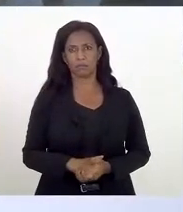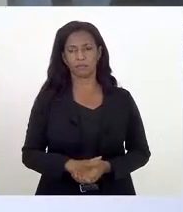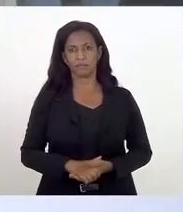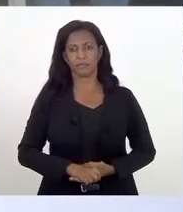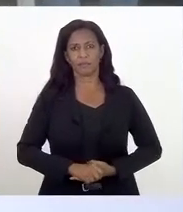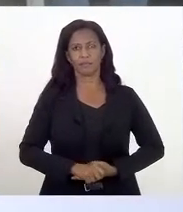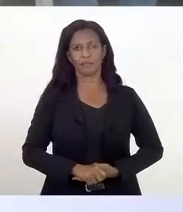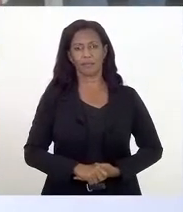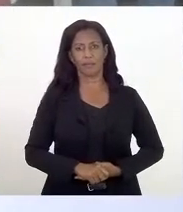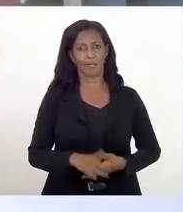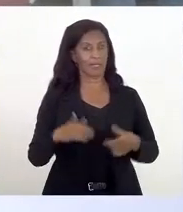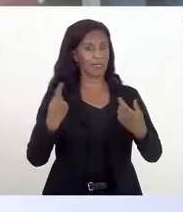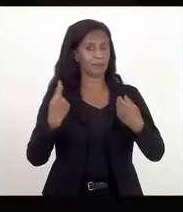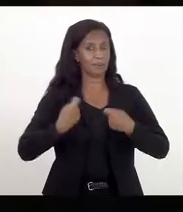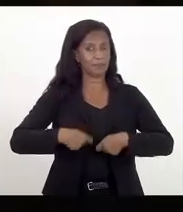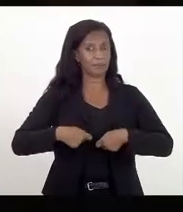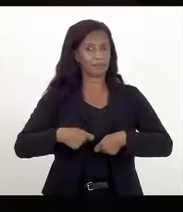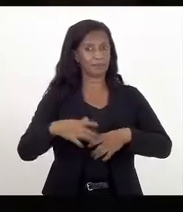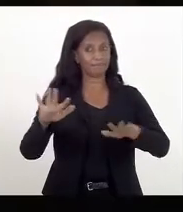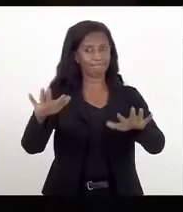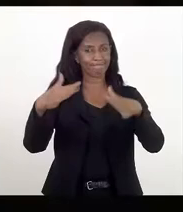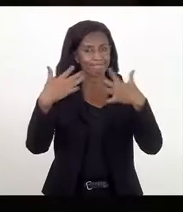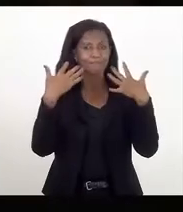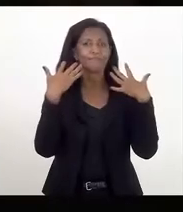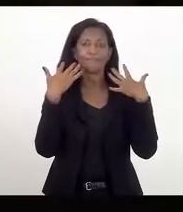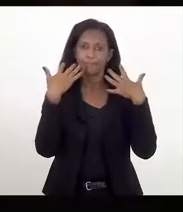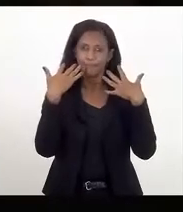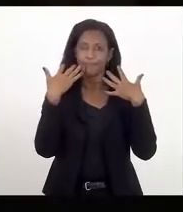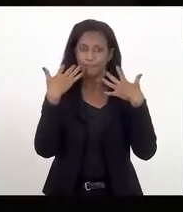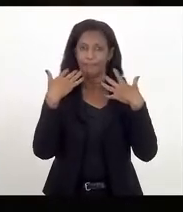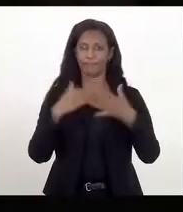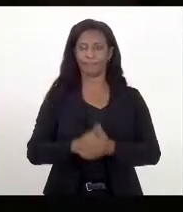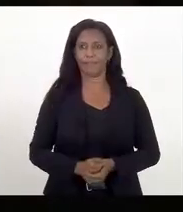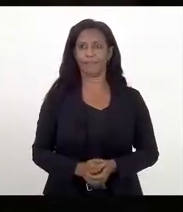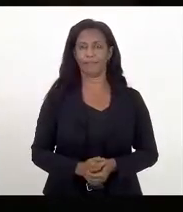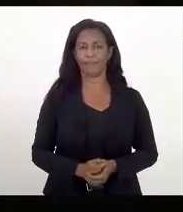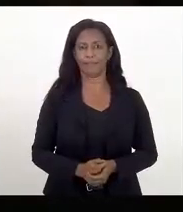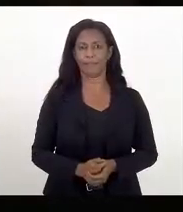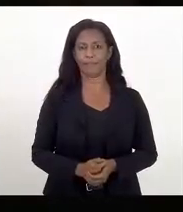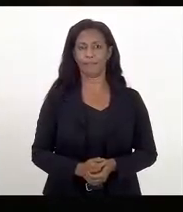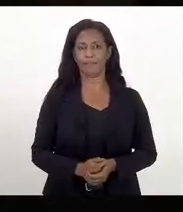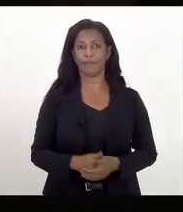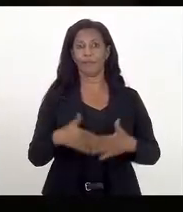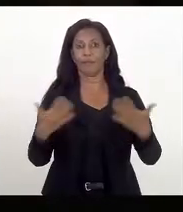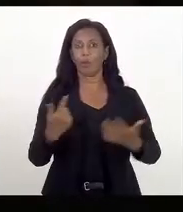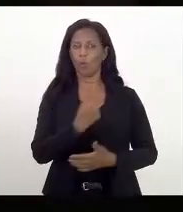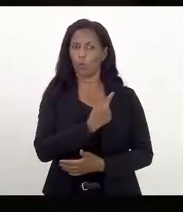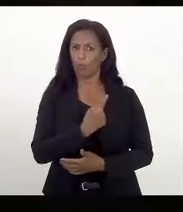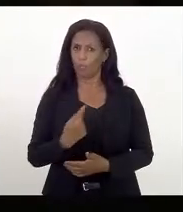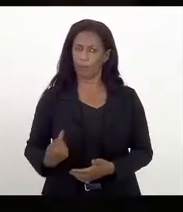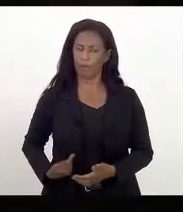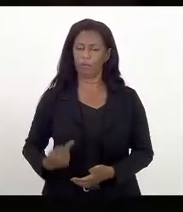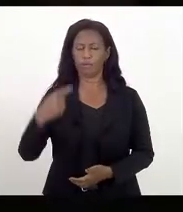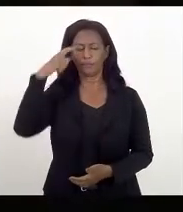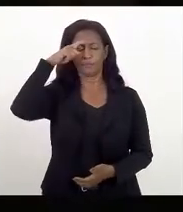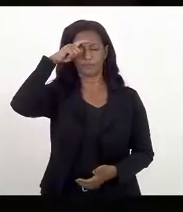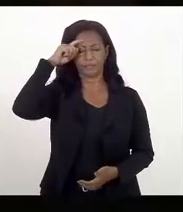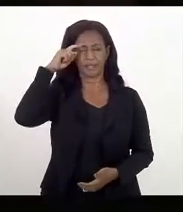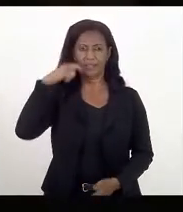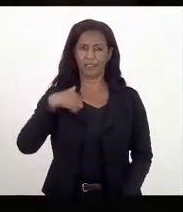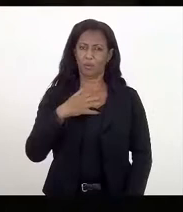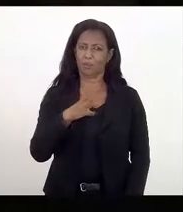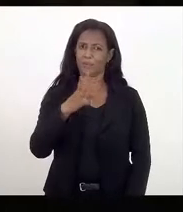E a gente precisa aqui chamar atenção ao querido governador Cláudio Castro, que eu